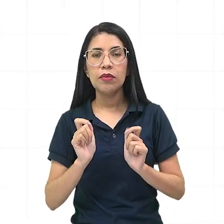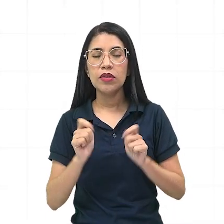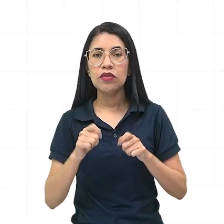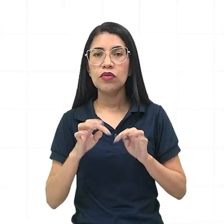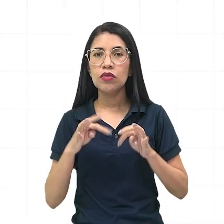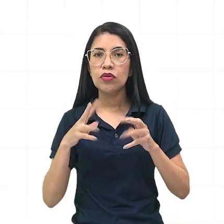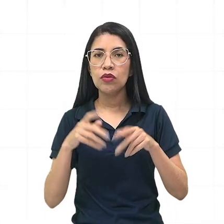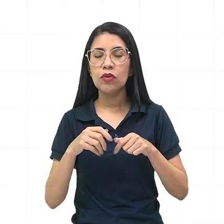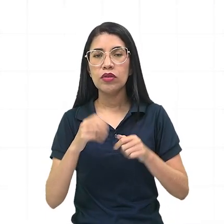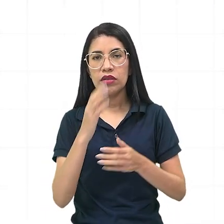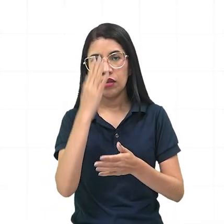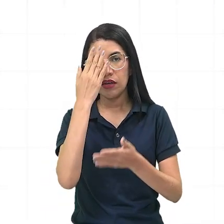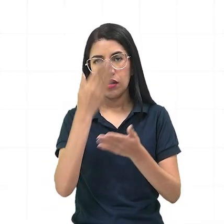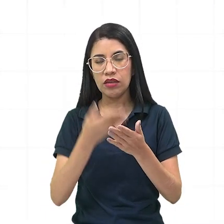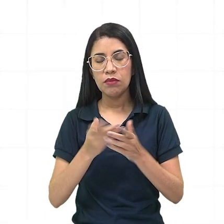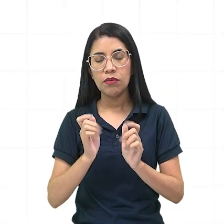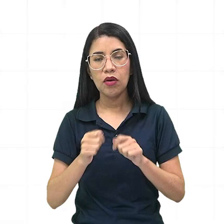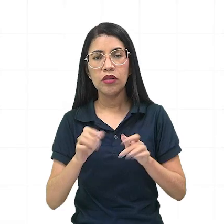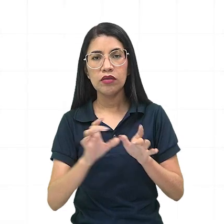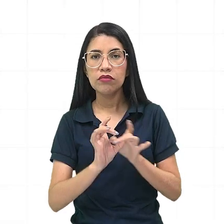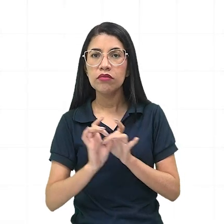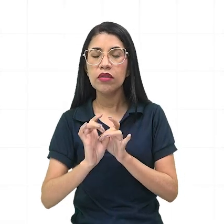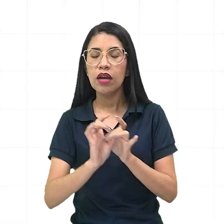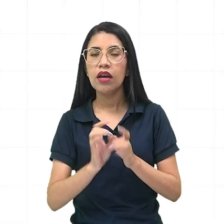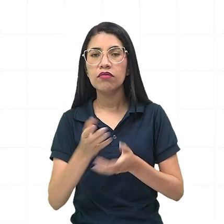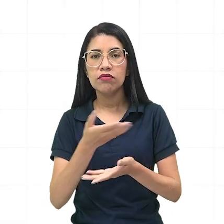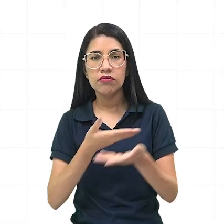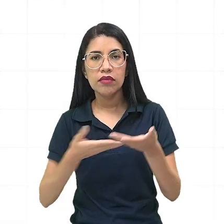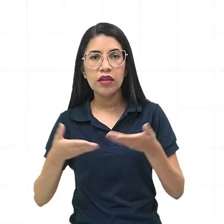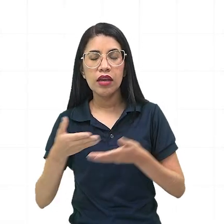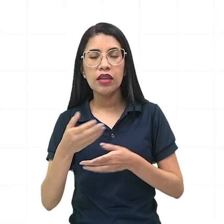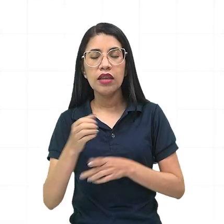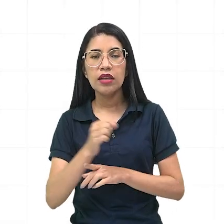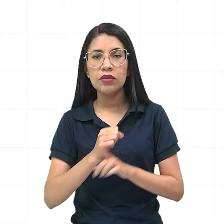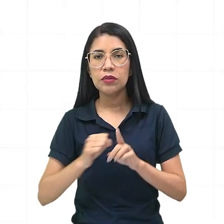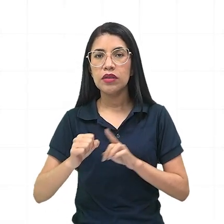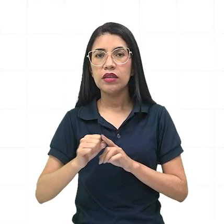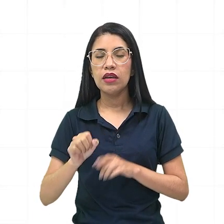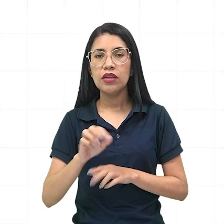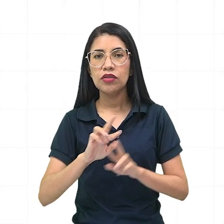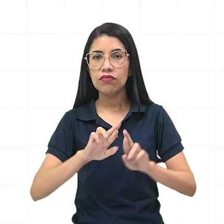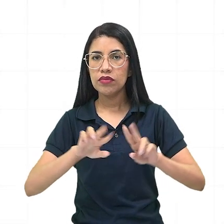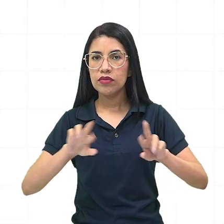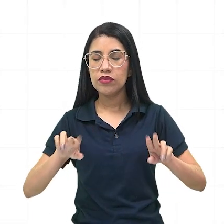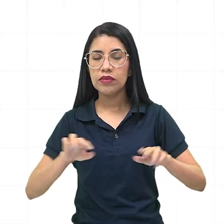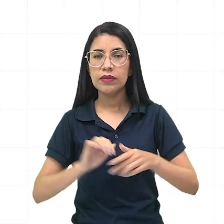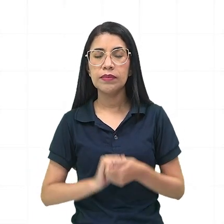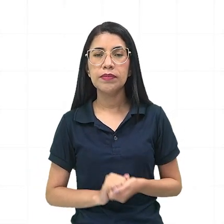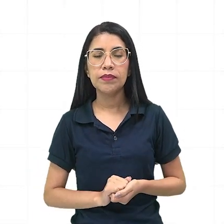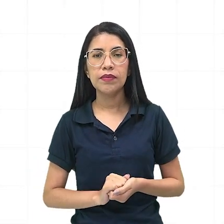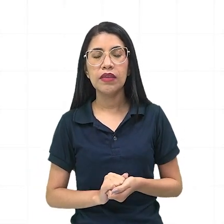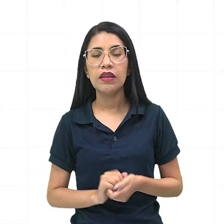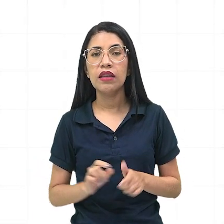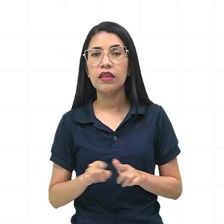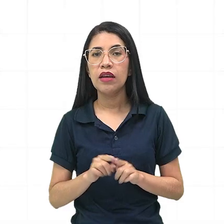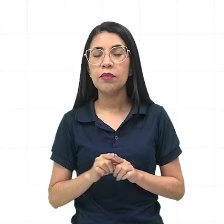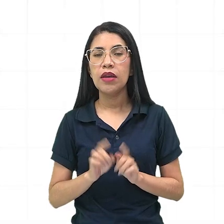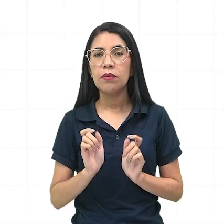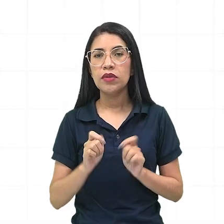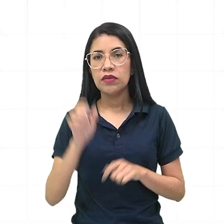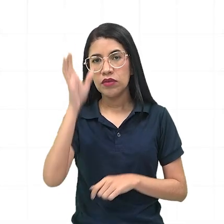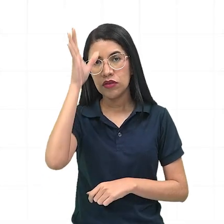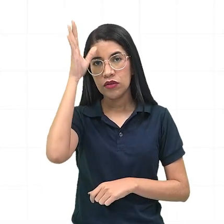possam coexistir pacificamente nesse mundo, nessa sociedade mais plural, né? E aqui uma solução